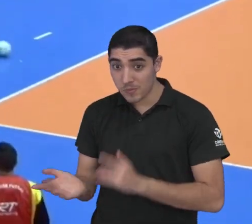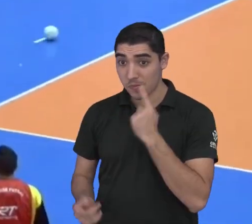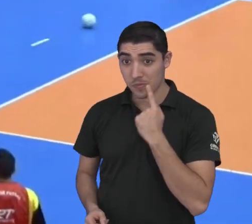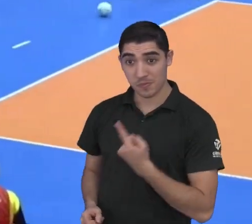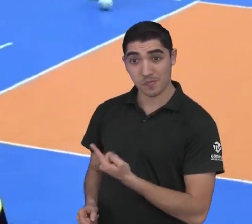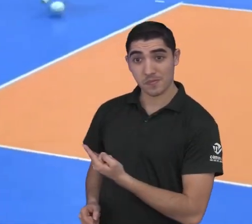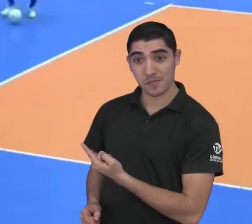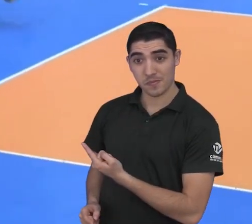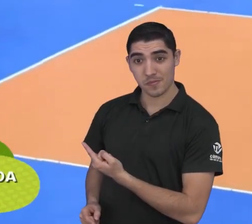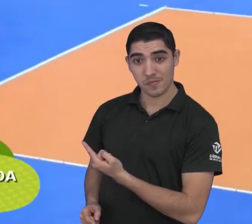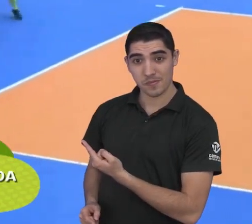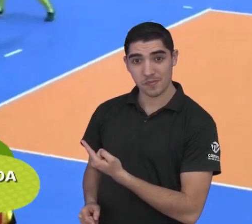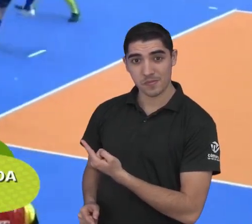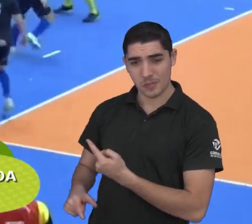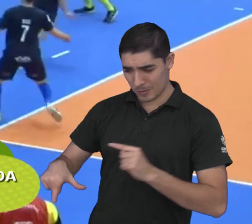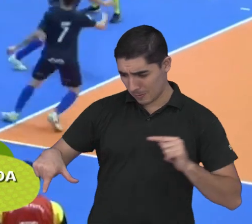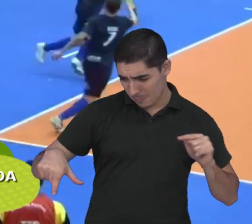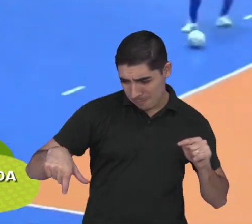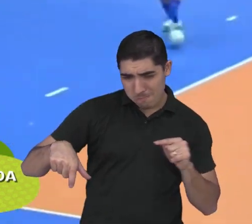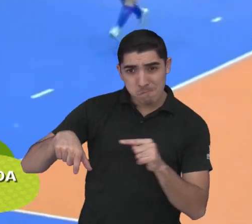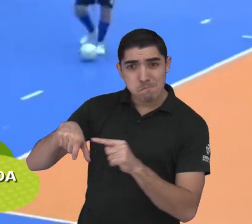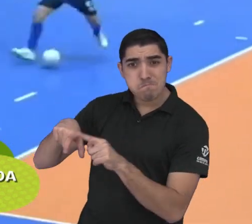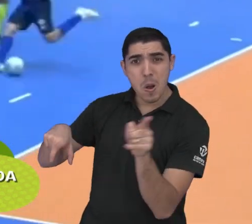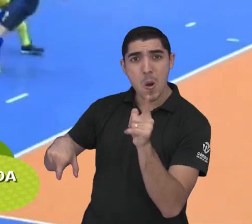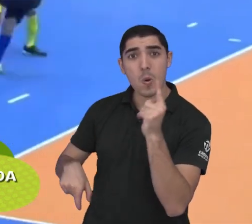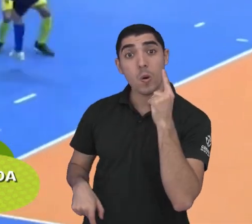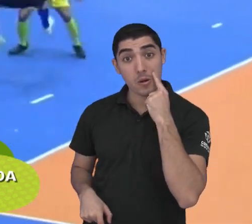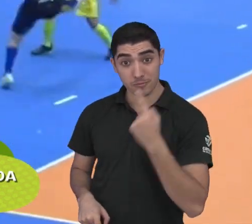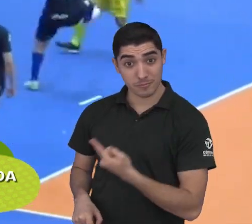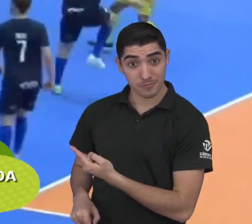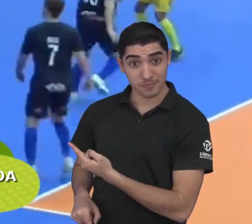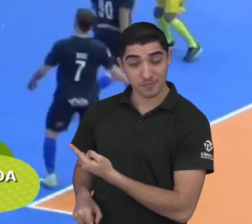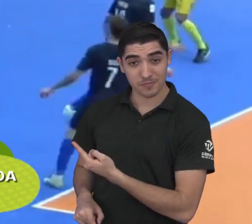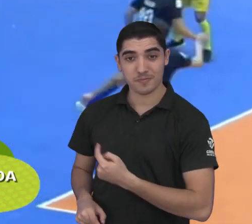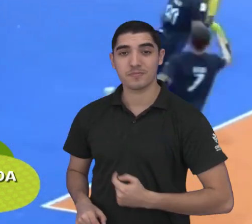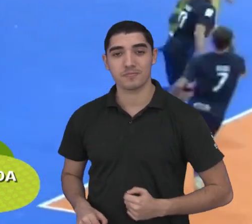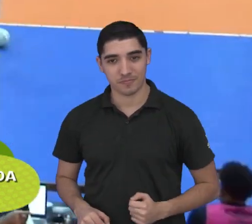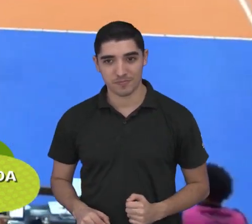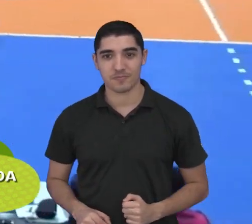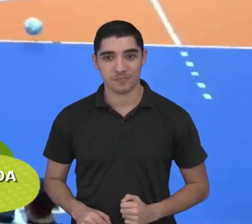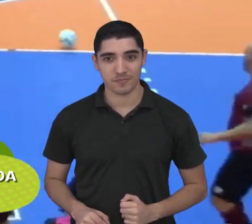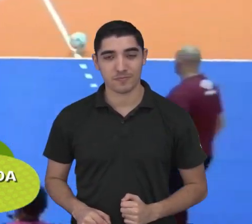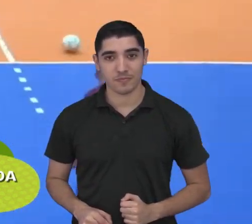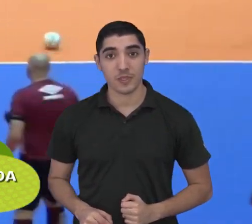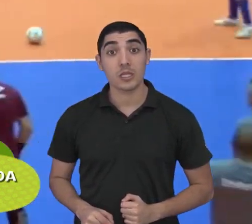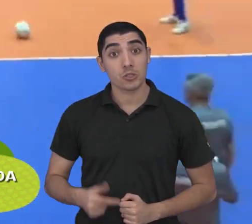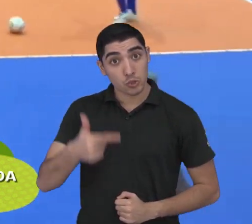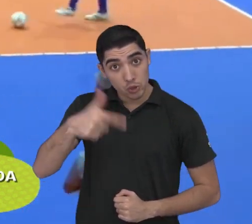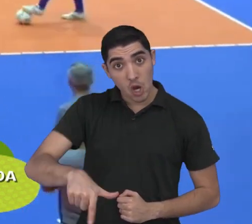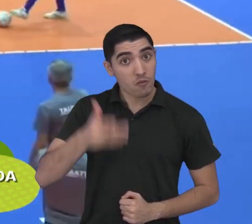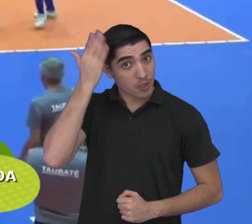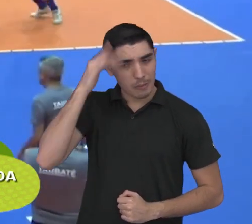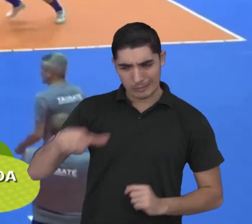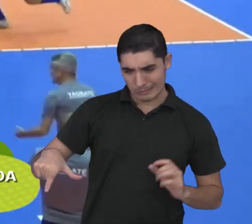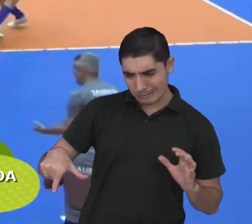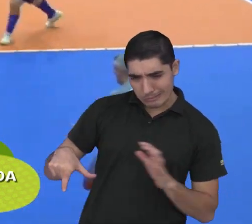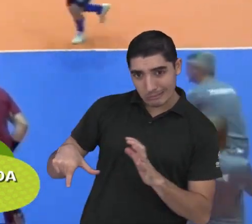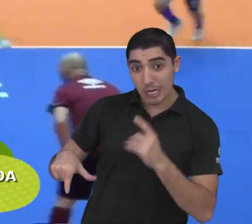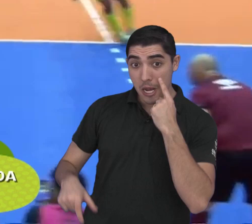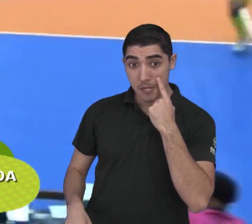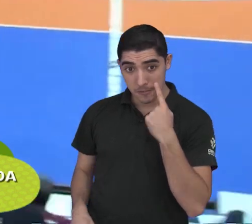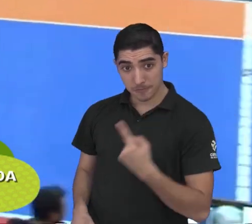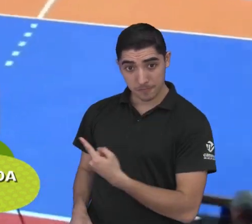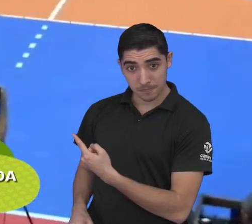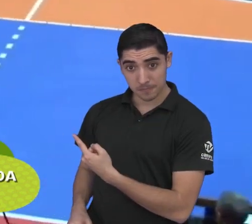Tintim ajeitou pisando e encheu o pé explodindo no travessão de Vini Oliveira. Mais uma do Taubaté, aos trancos e